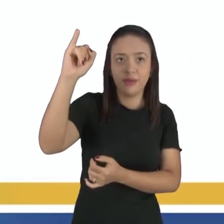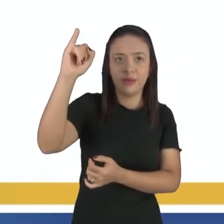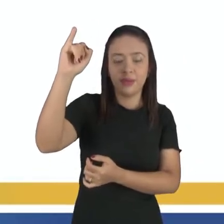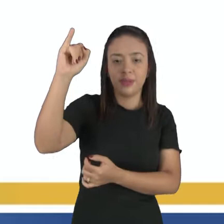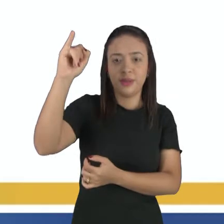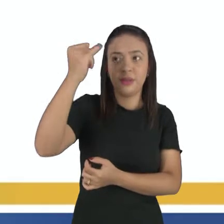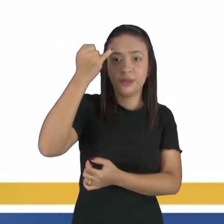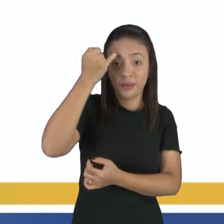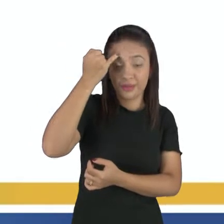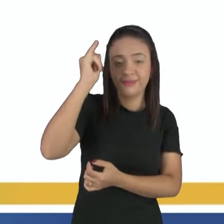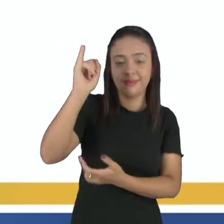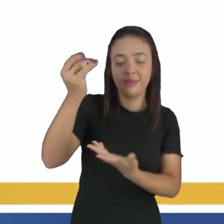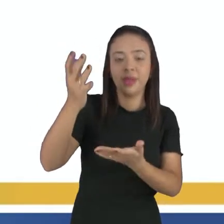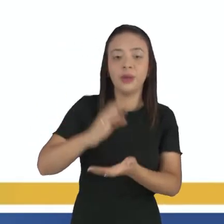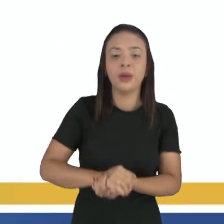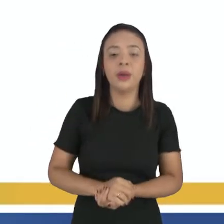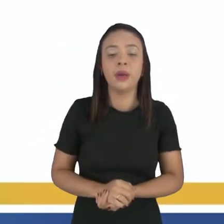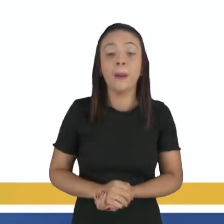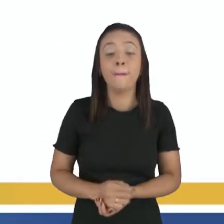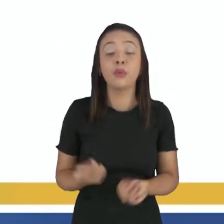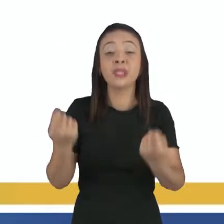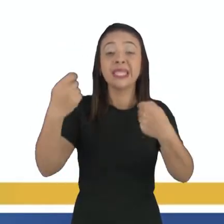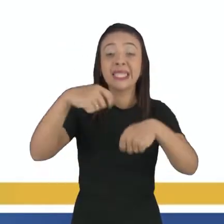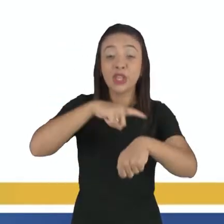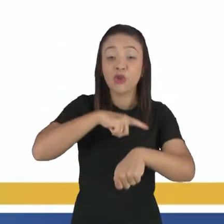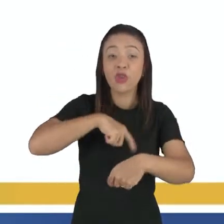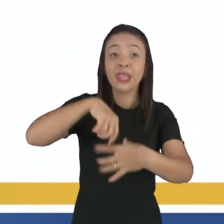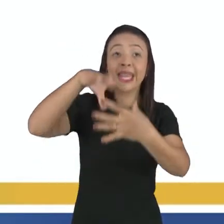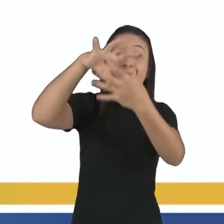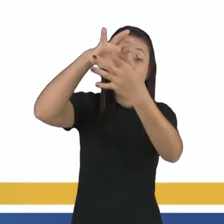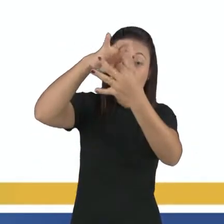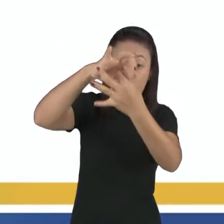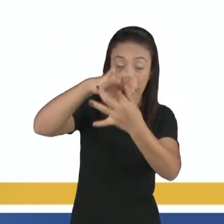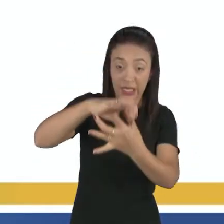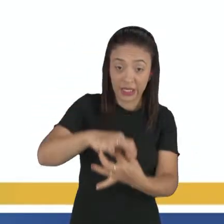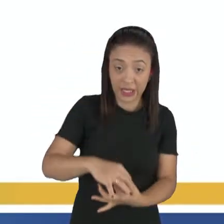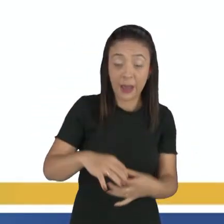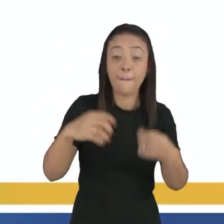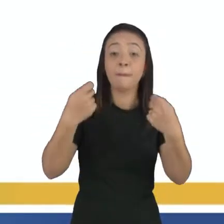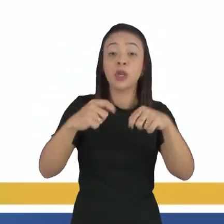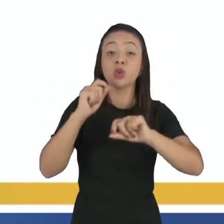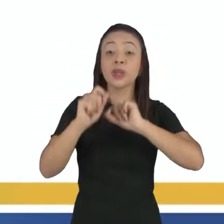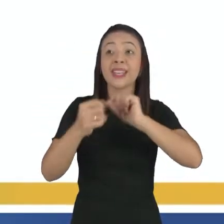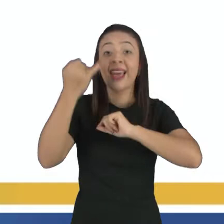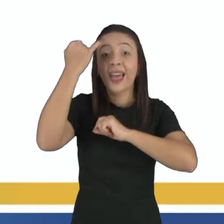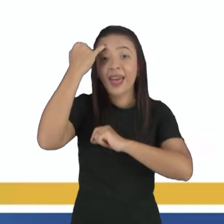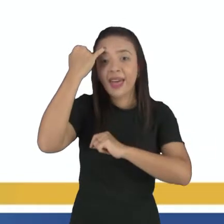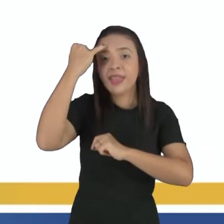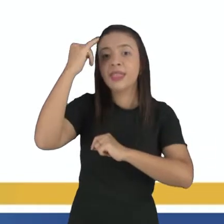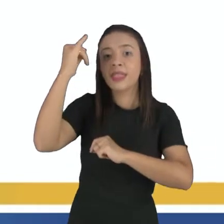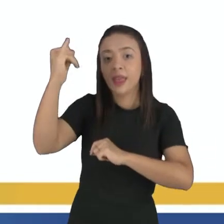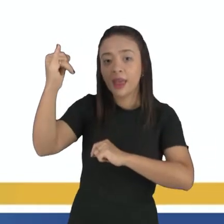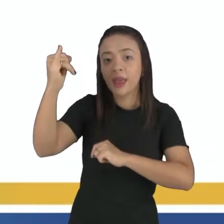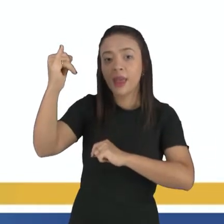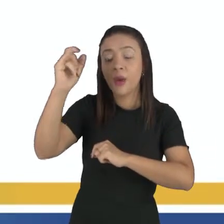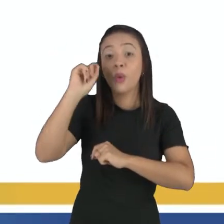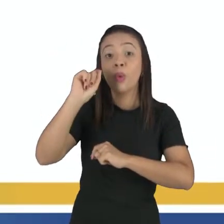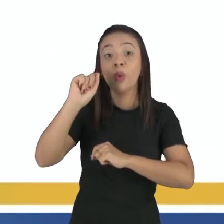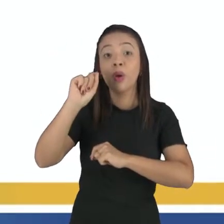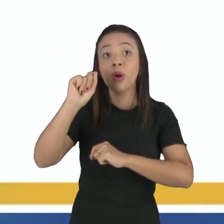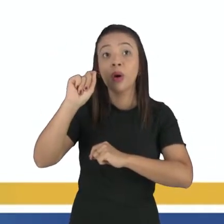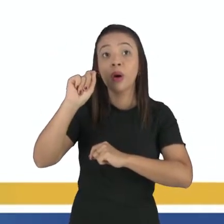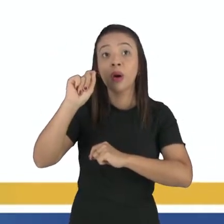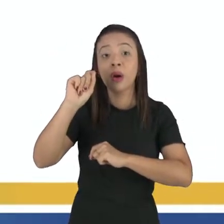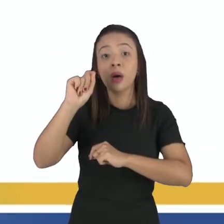no texto é para que ela exista é necessário que a ideia passada no texto seja